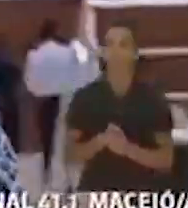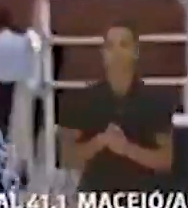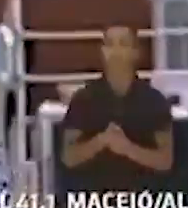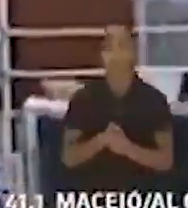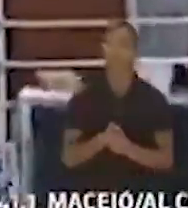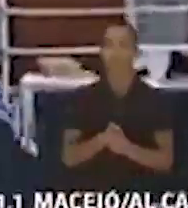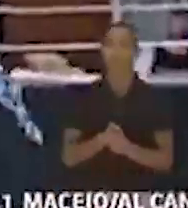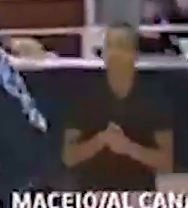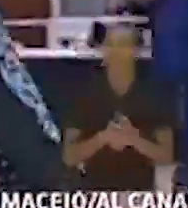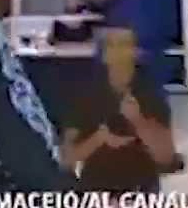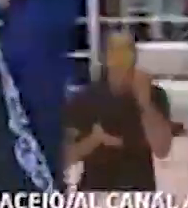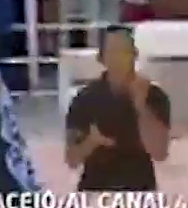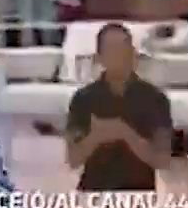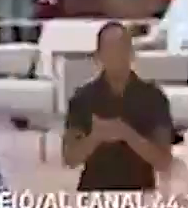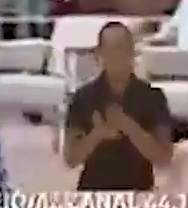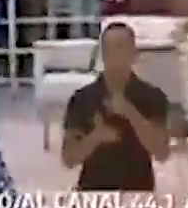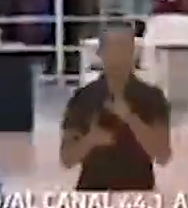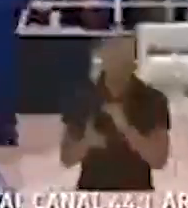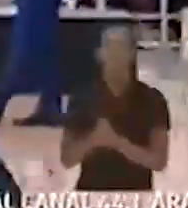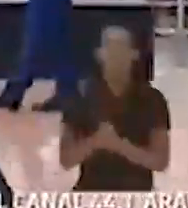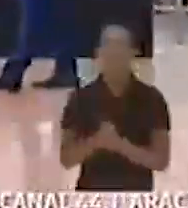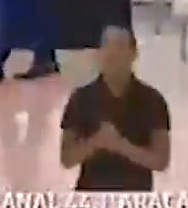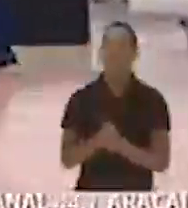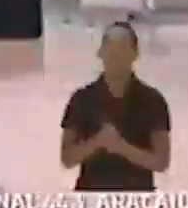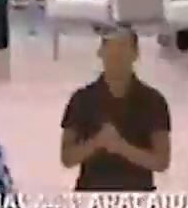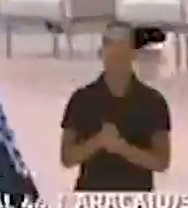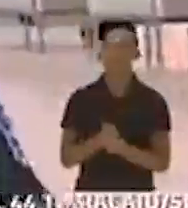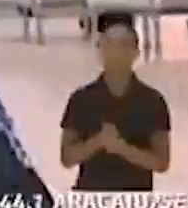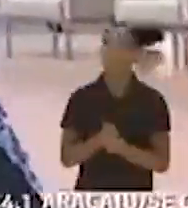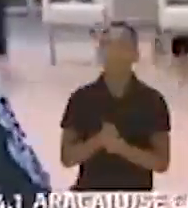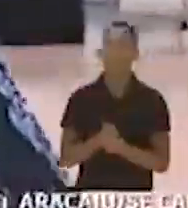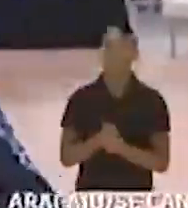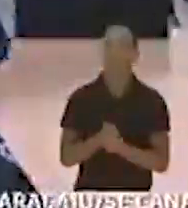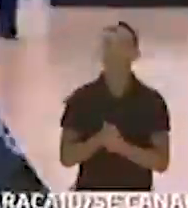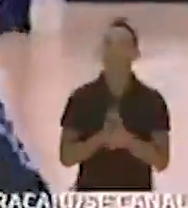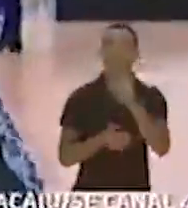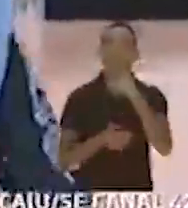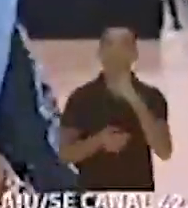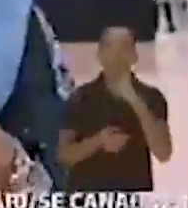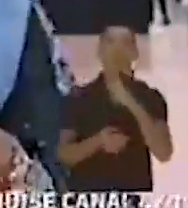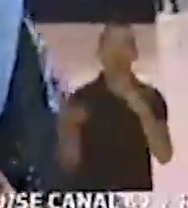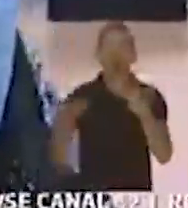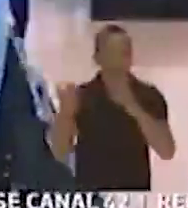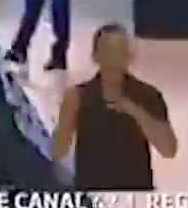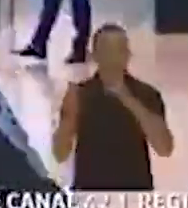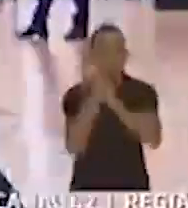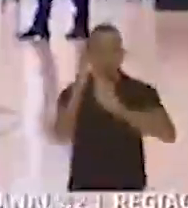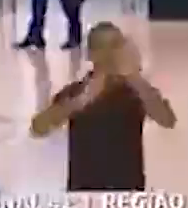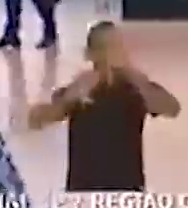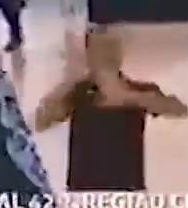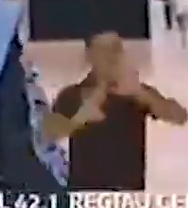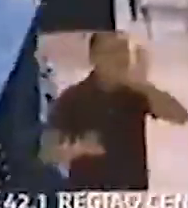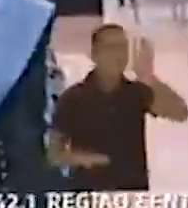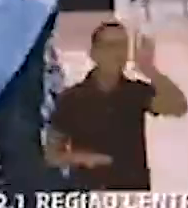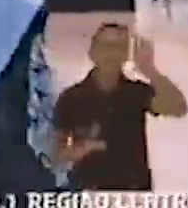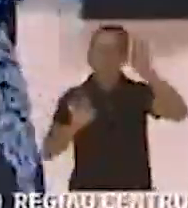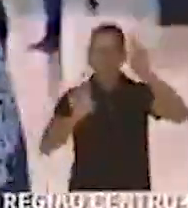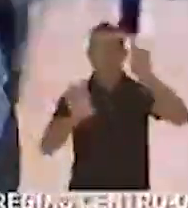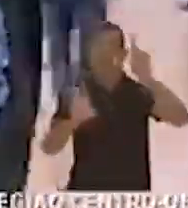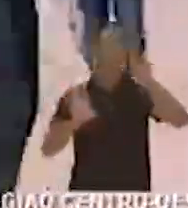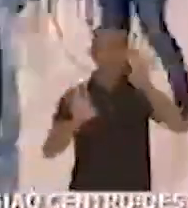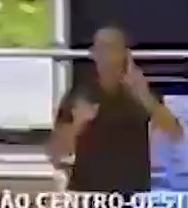Bem feito. Não tem carnaval, só tem adoração. Só adoração.